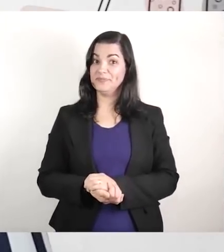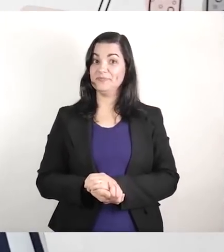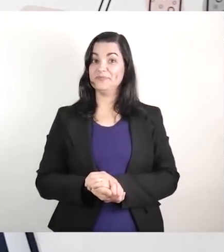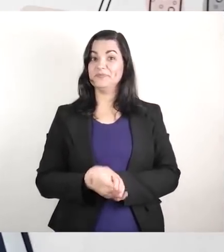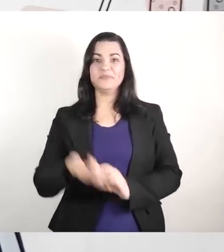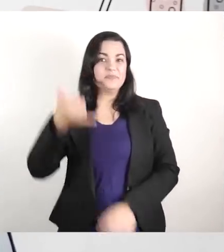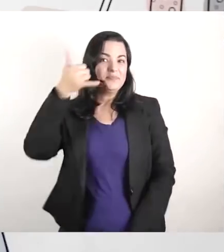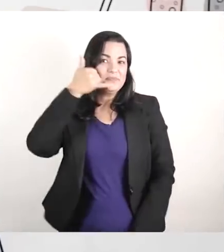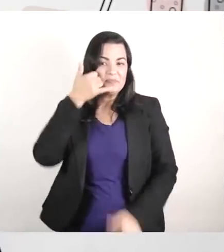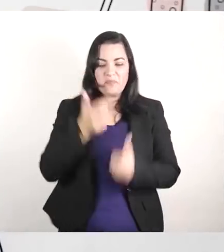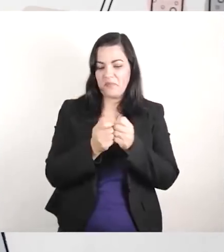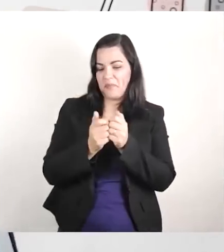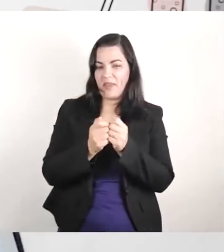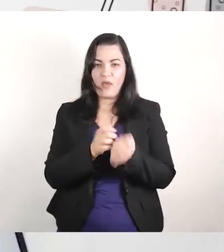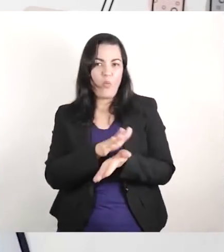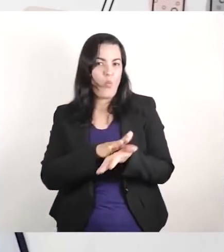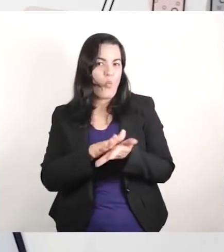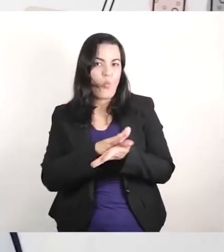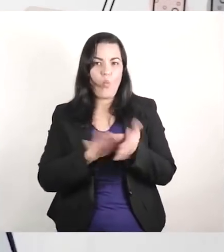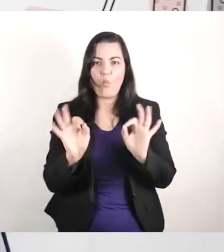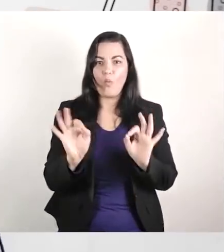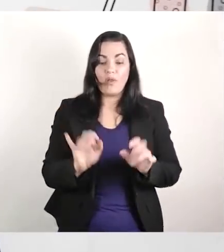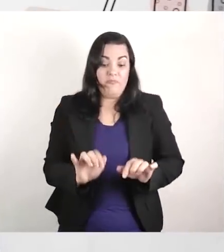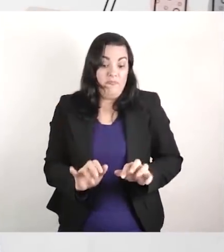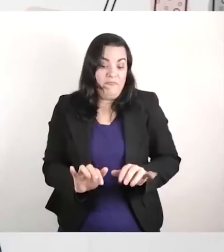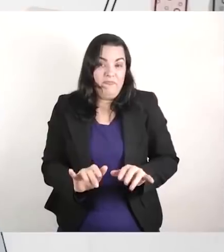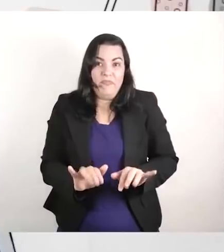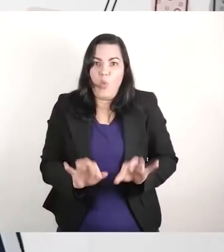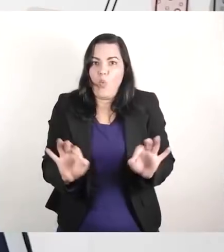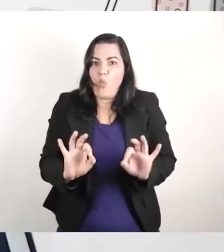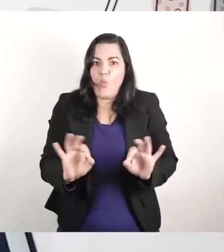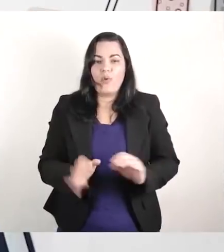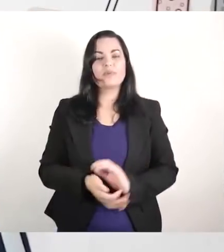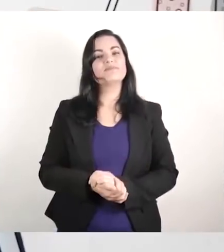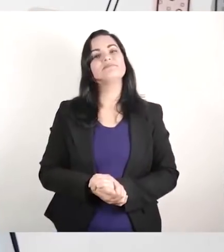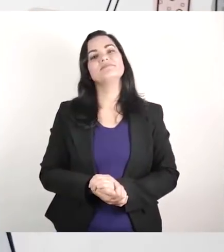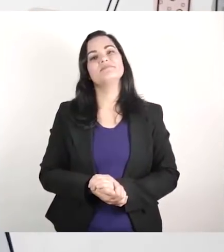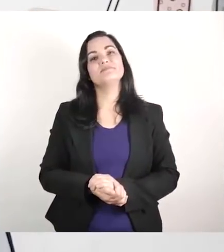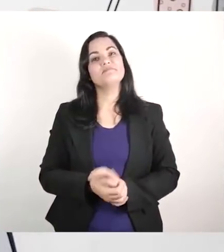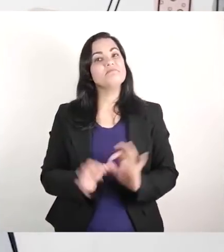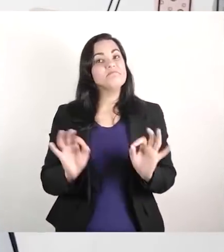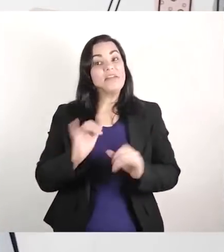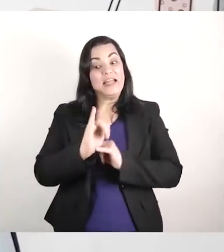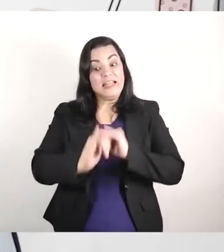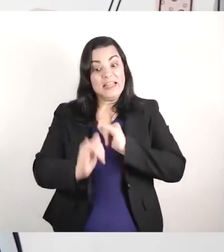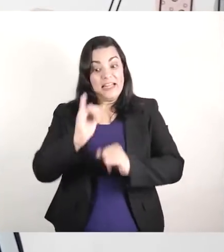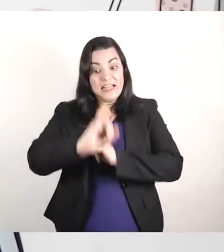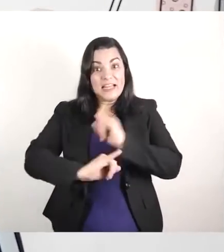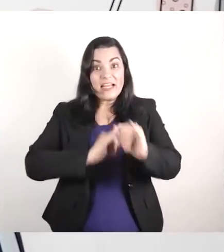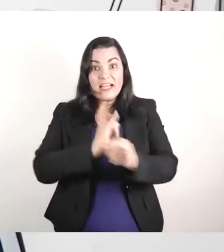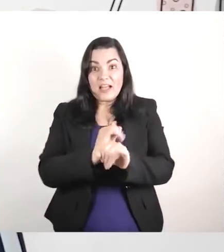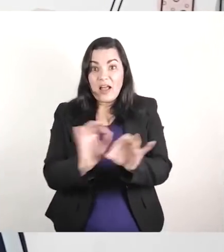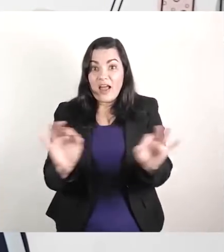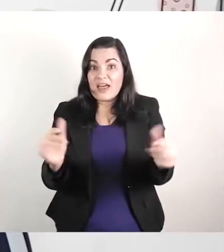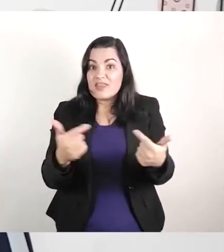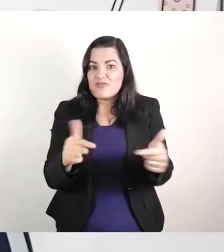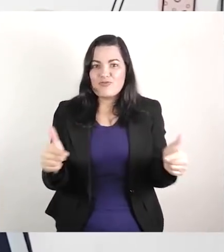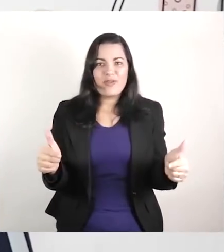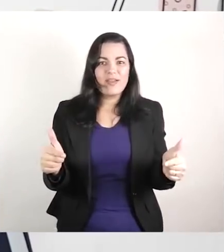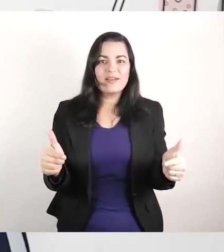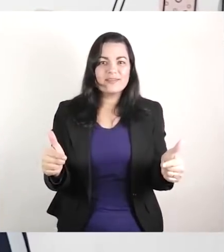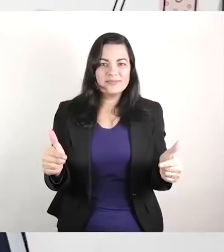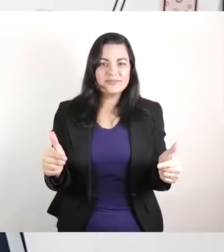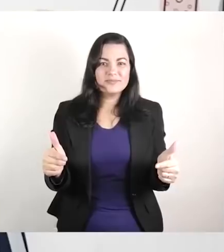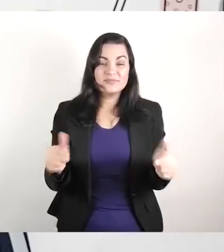Não tem telefone celular, não tem telefone fixo, não tem computador, não tem internet, hein?